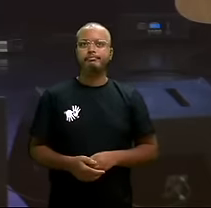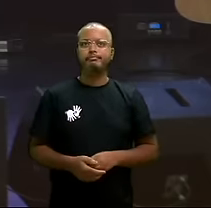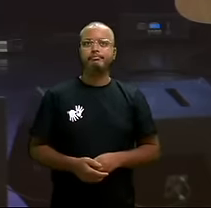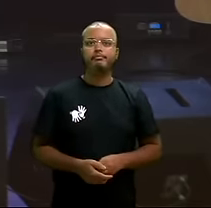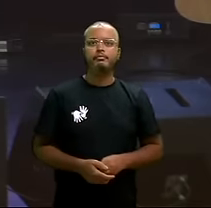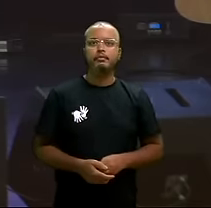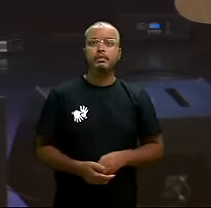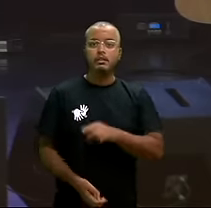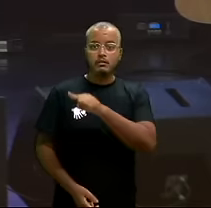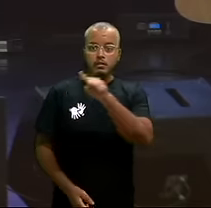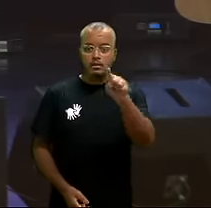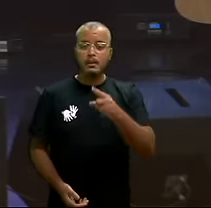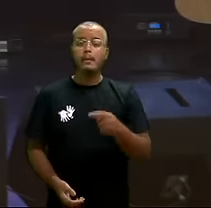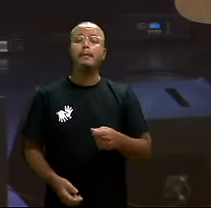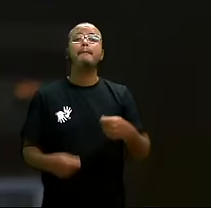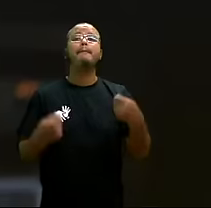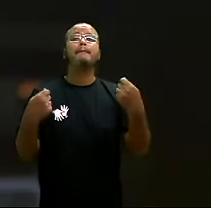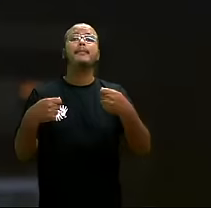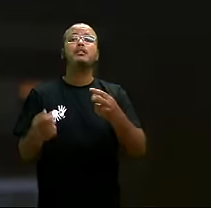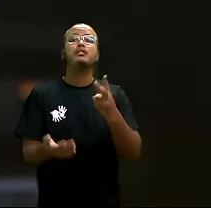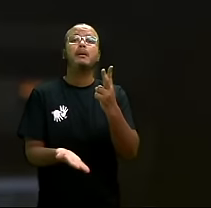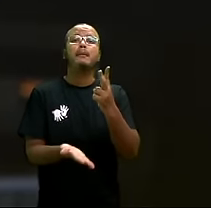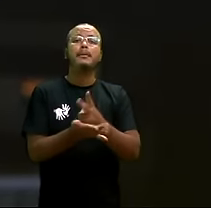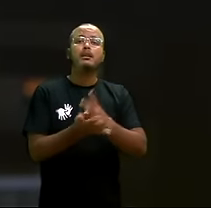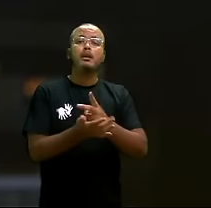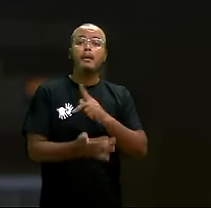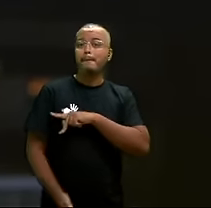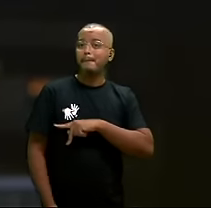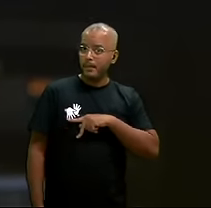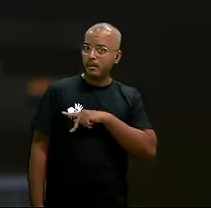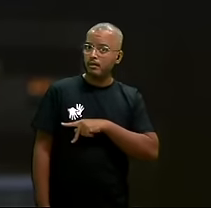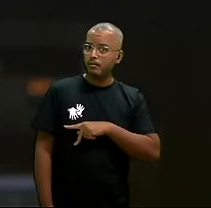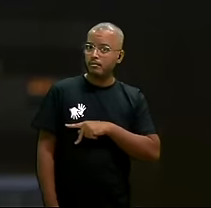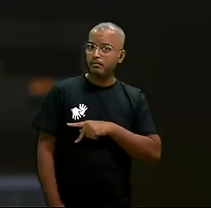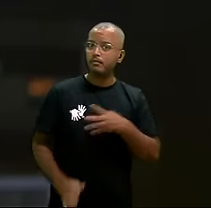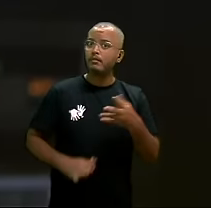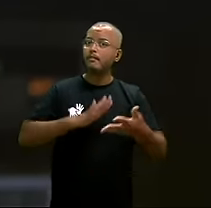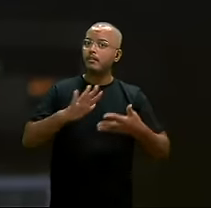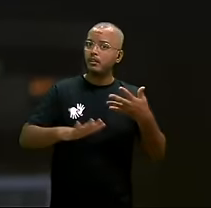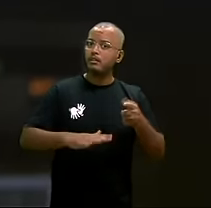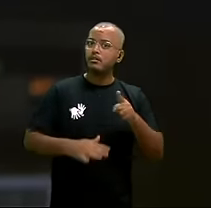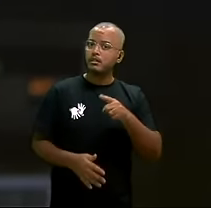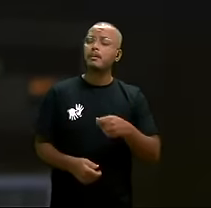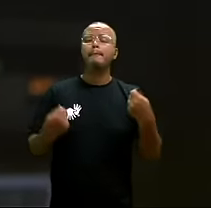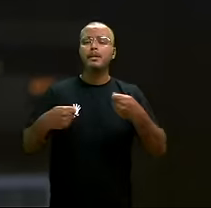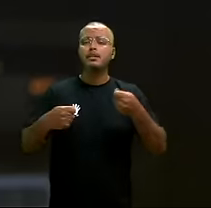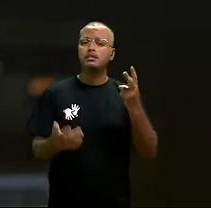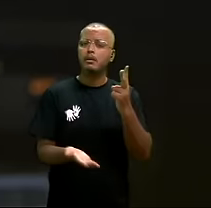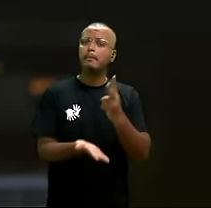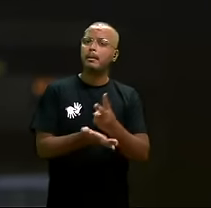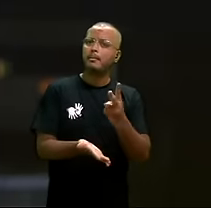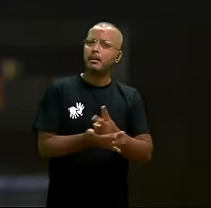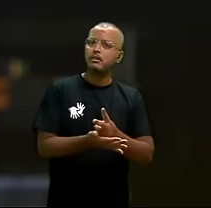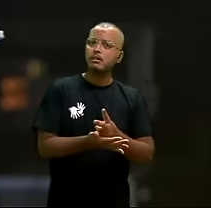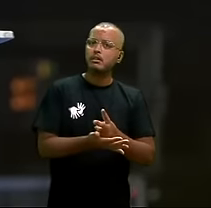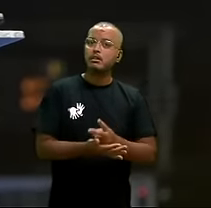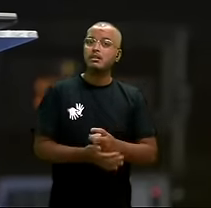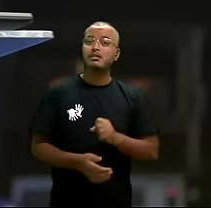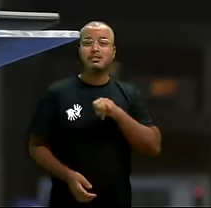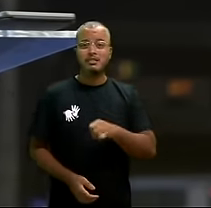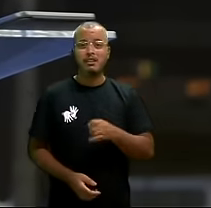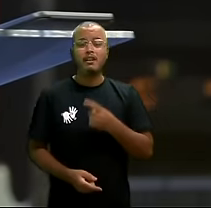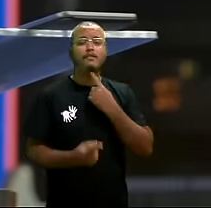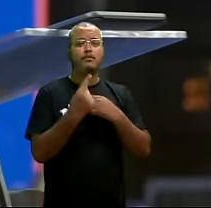Vocês precisam perseverar. Paulo está dizendo: olha, vocês precisam perseverar, de modo que quando tiverem feito a vontade de Deus, vocês